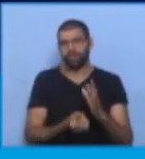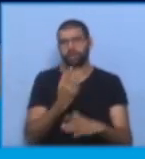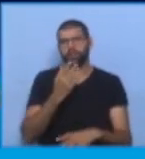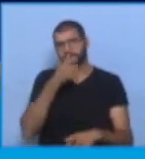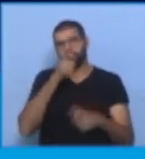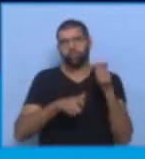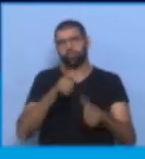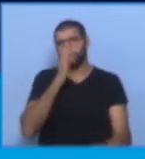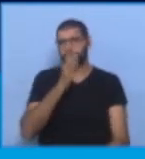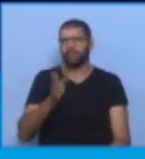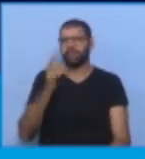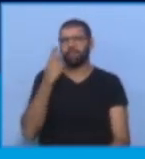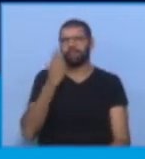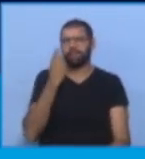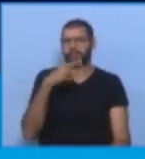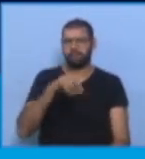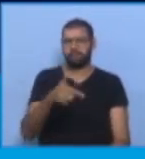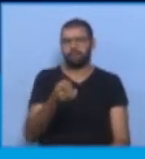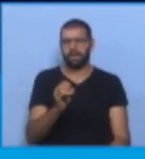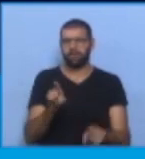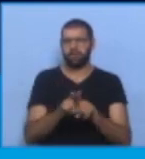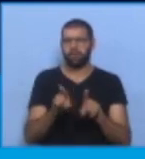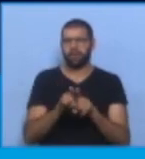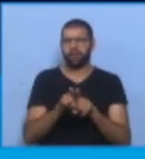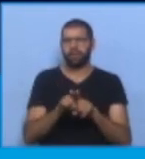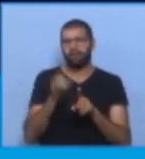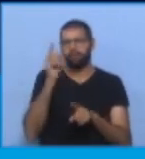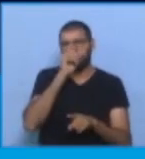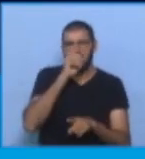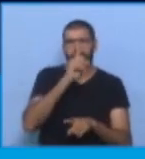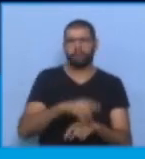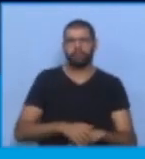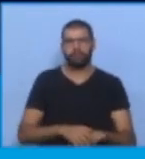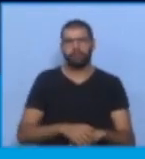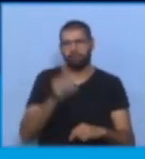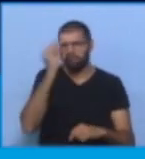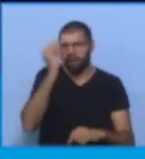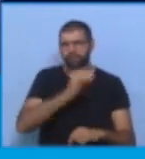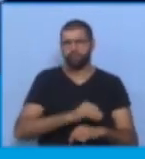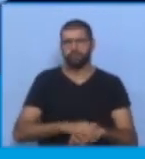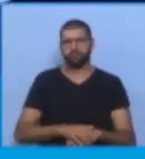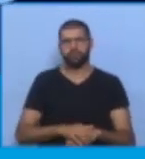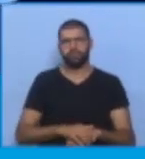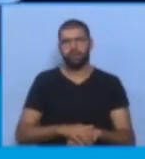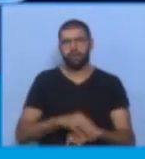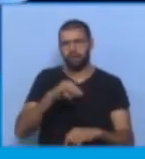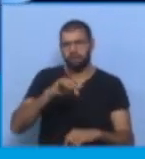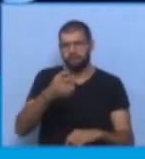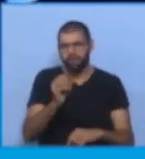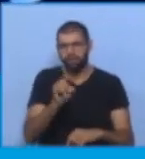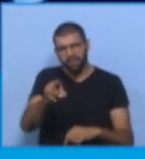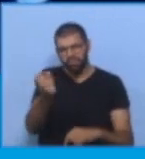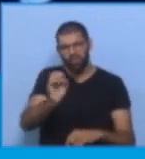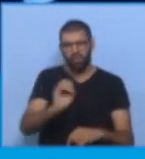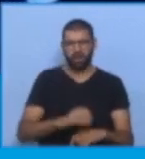pessoas estão habituadas a pensar mito igual a mentira. É falsidade. É mito. Isto não